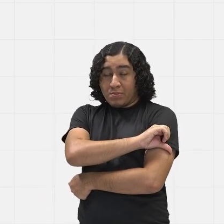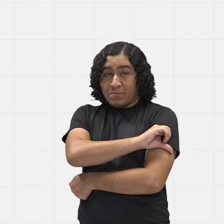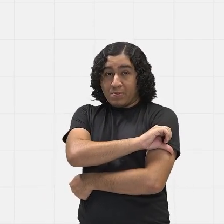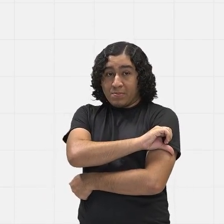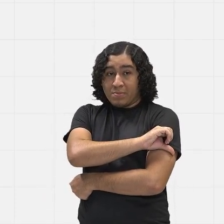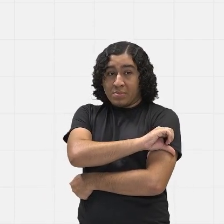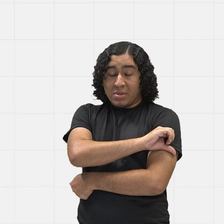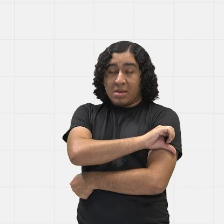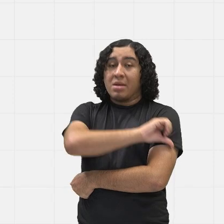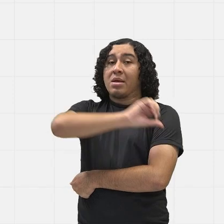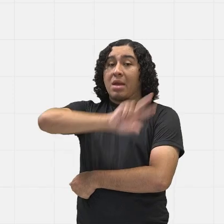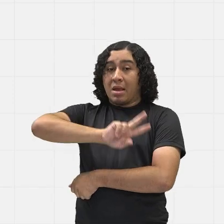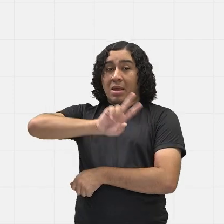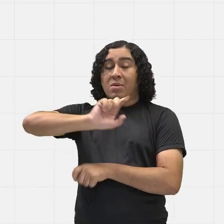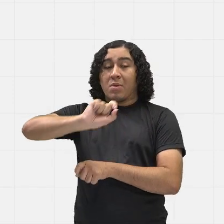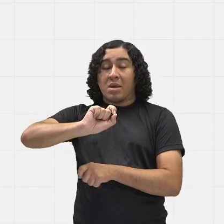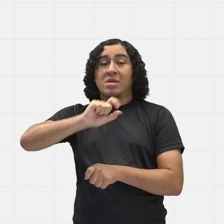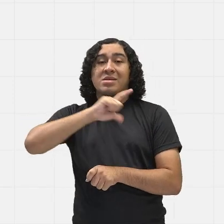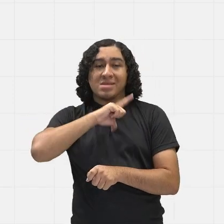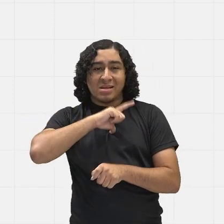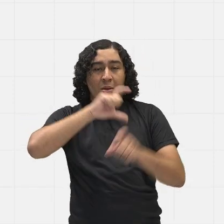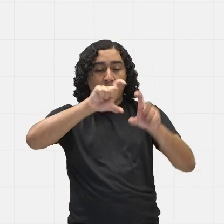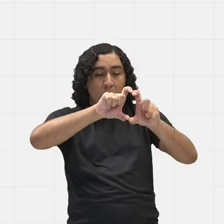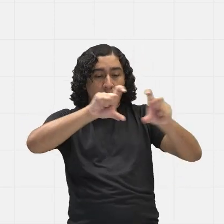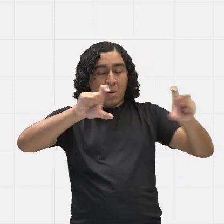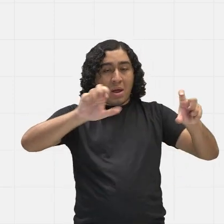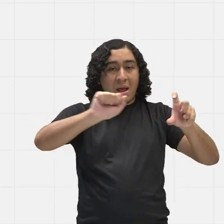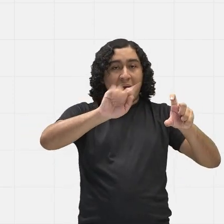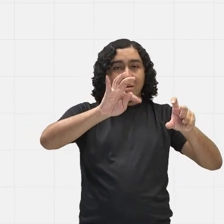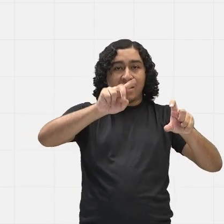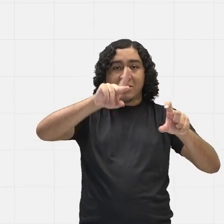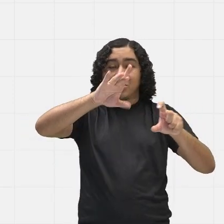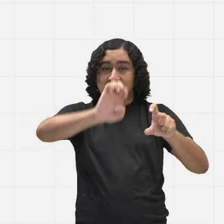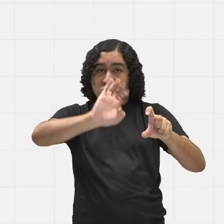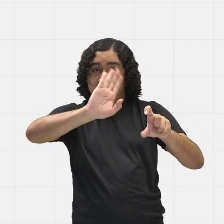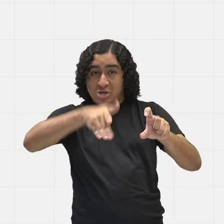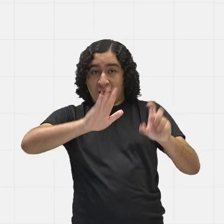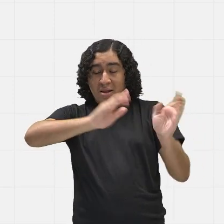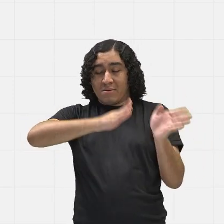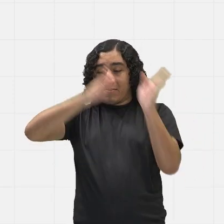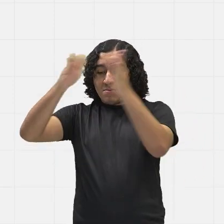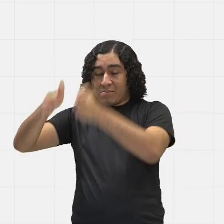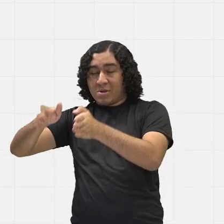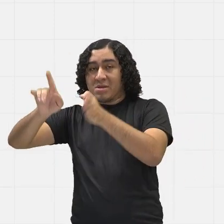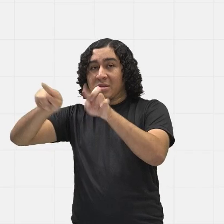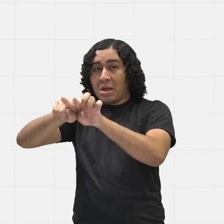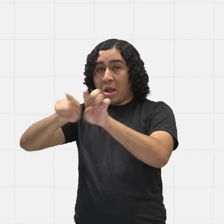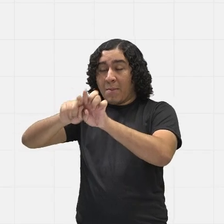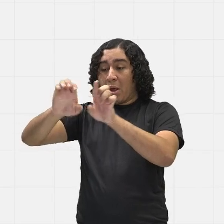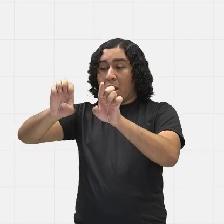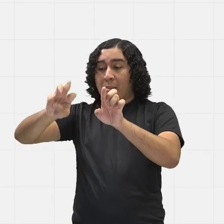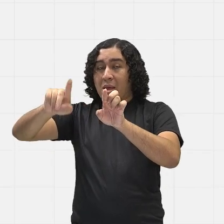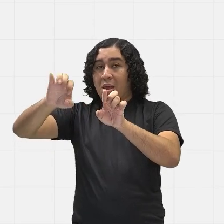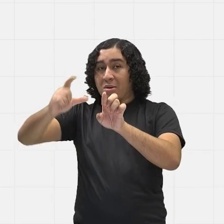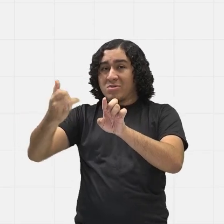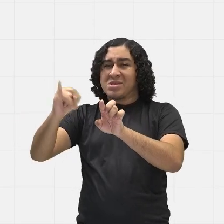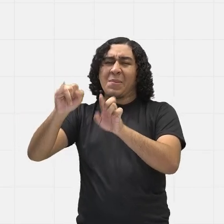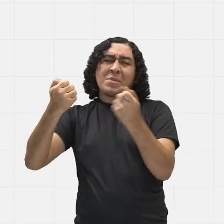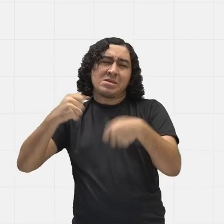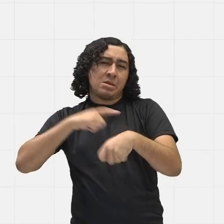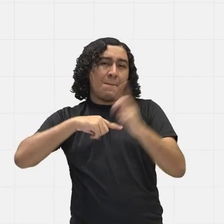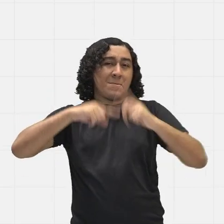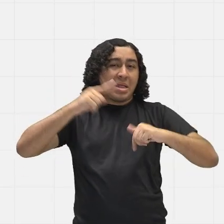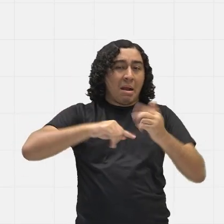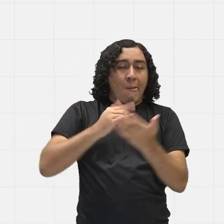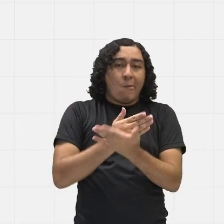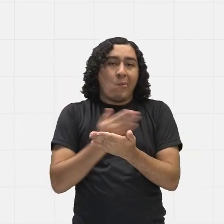para vocês os atendes de cada série, tá bom? E os e-mails dele. Se você está precisando de algum material que não